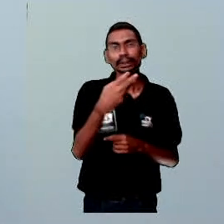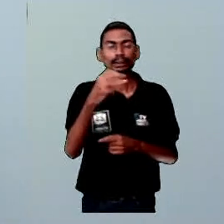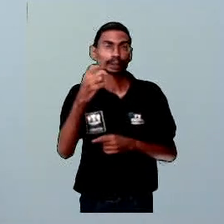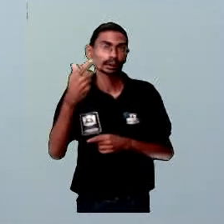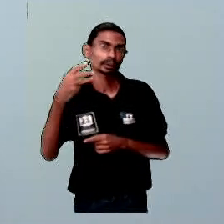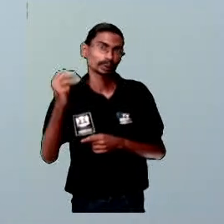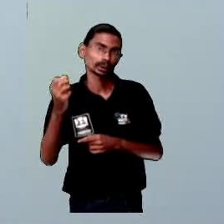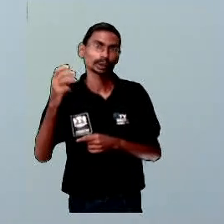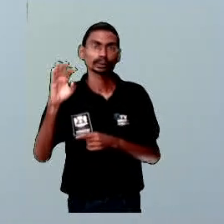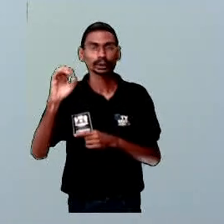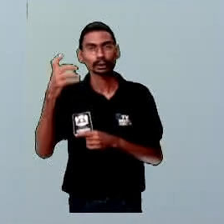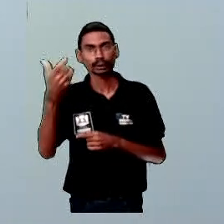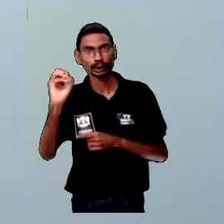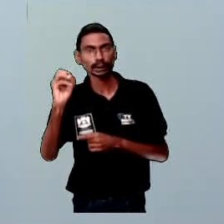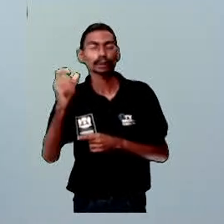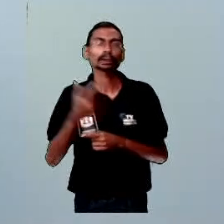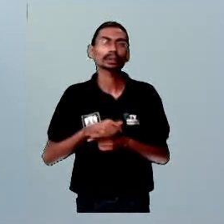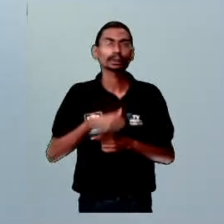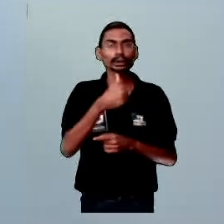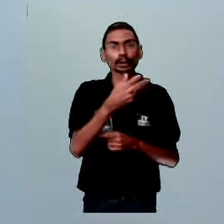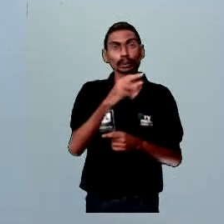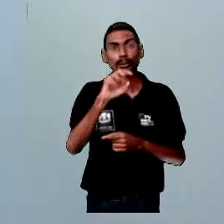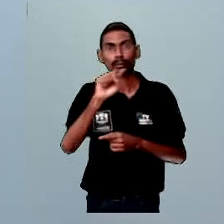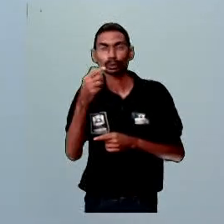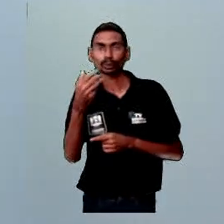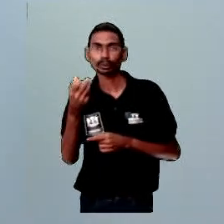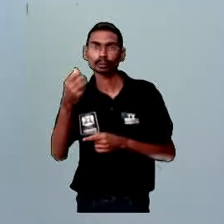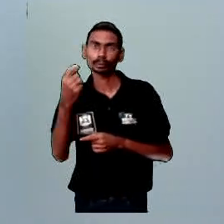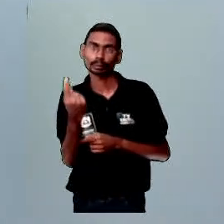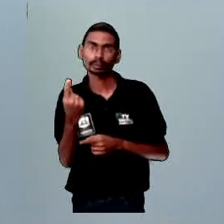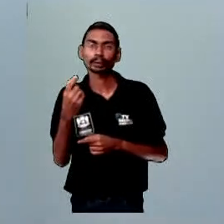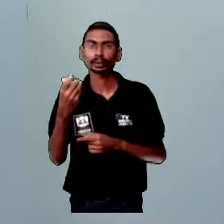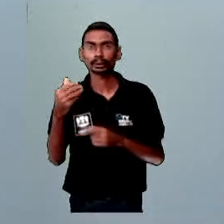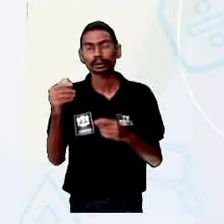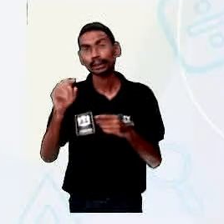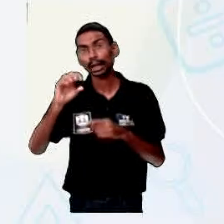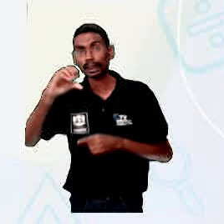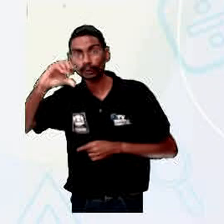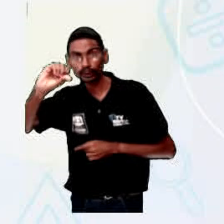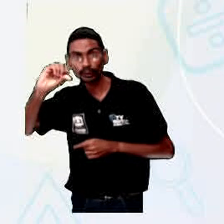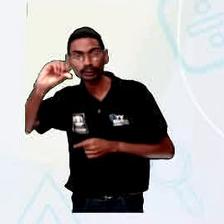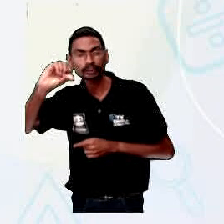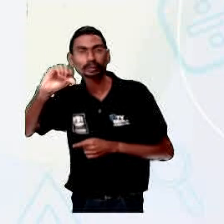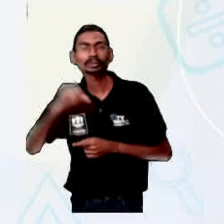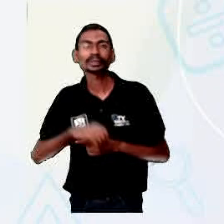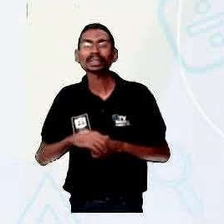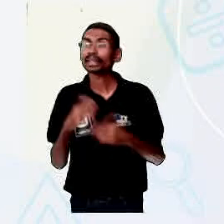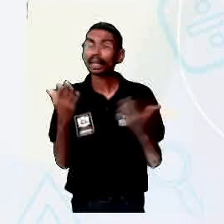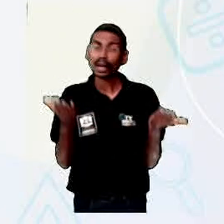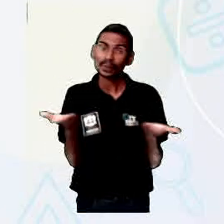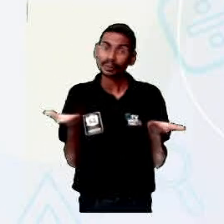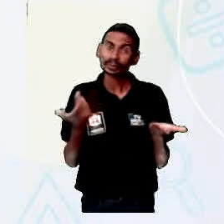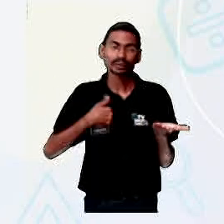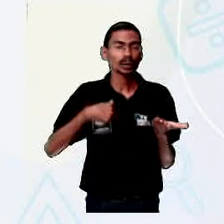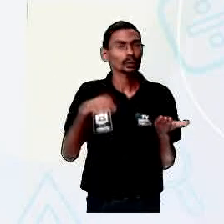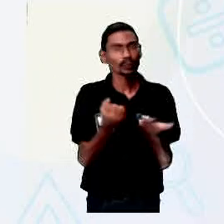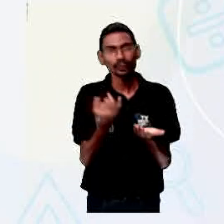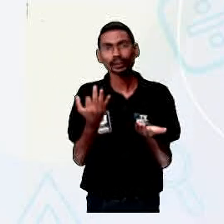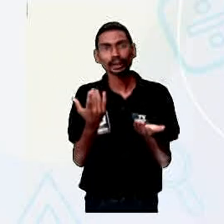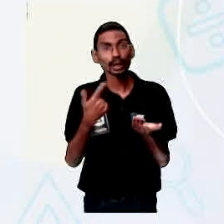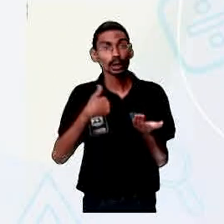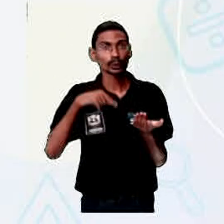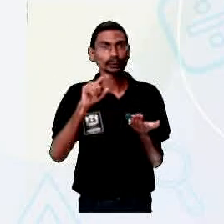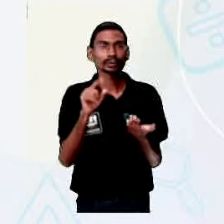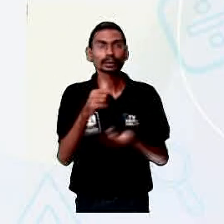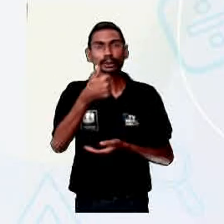1 vai dar 9. O que isso significa dizer, Briane? Entre agora não vai contar com 13 com